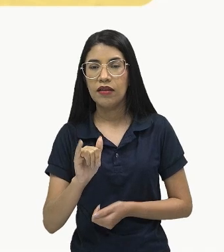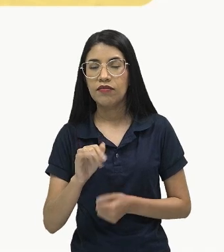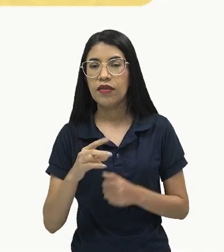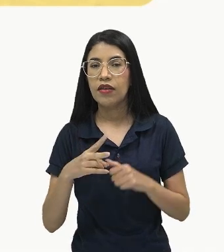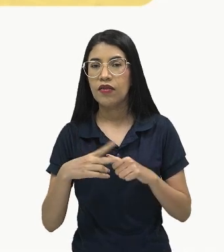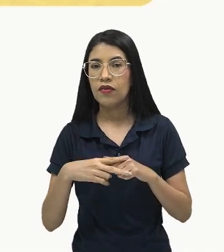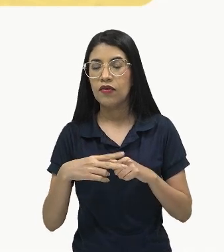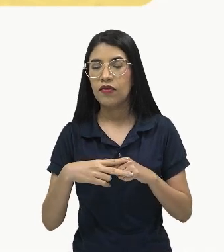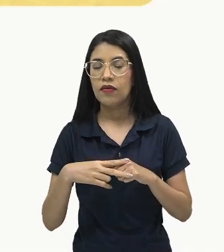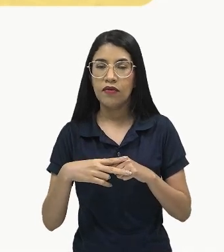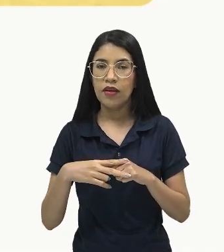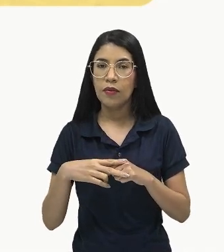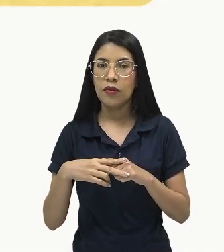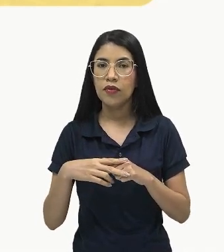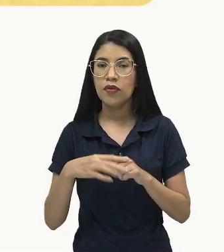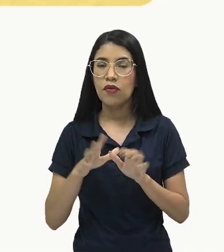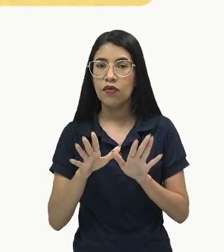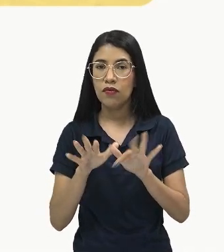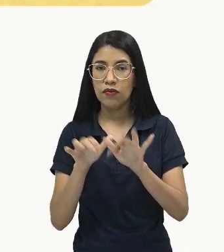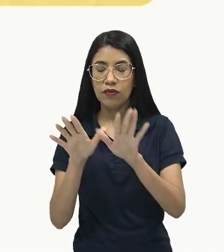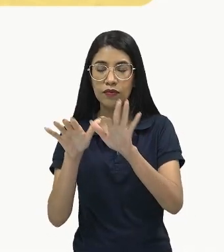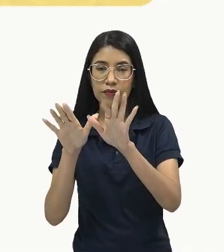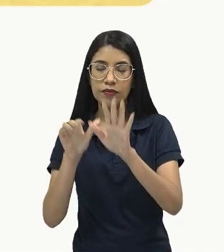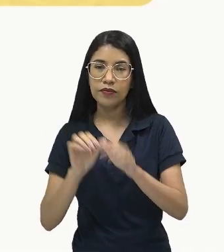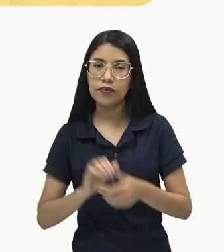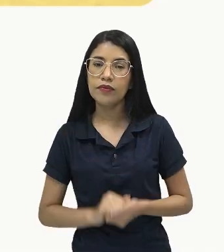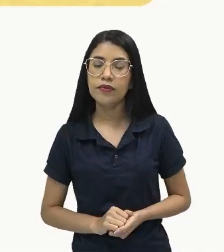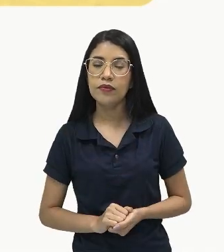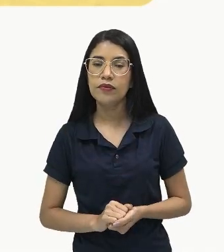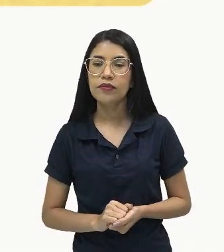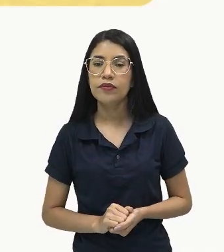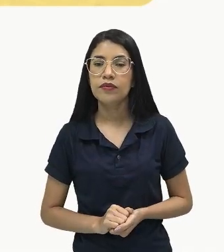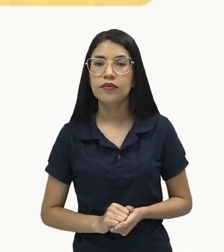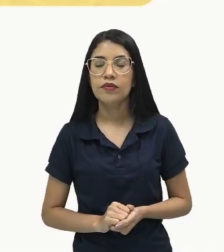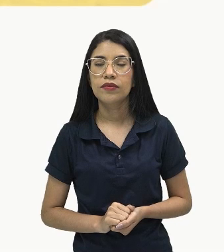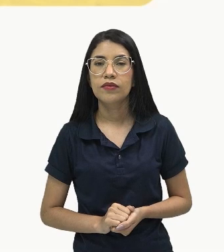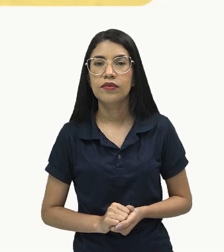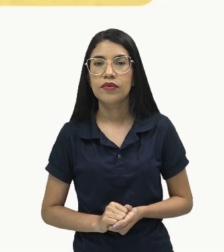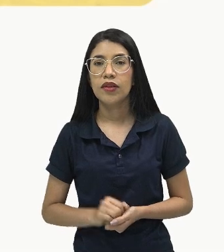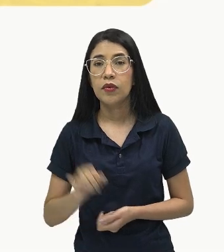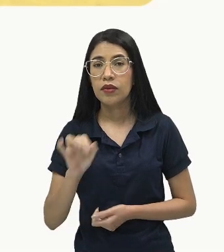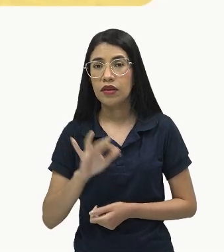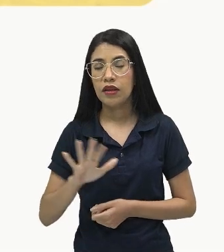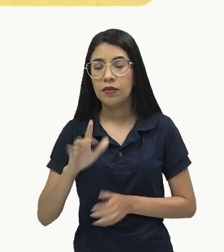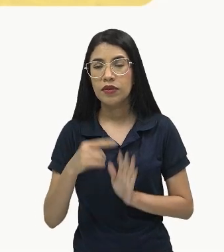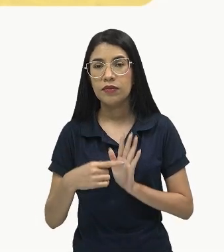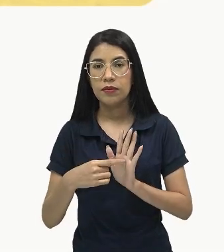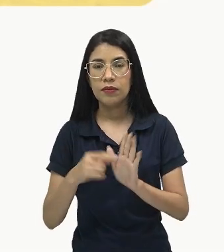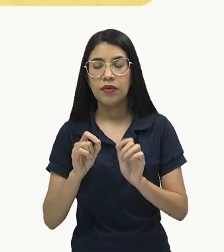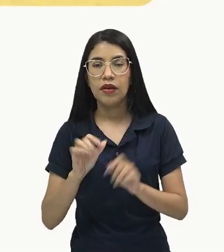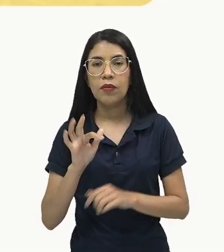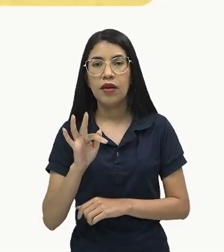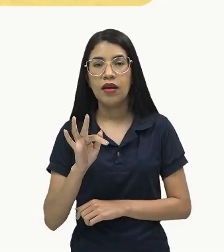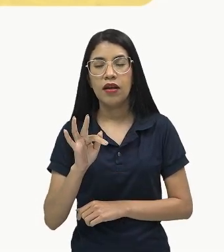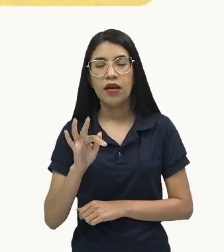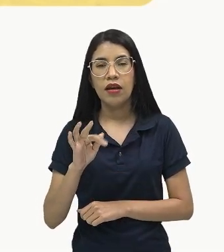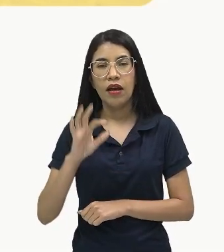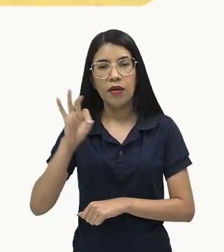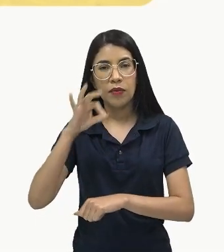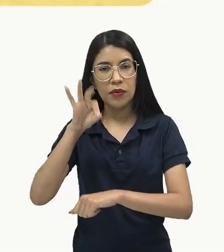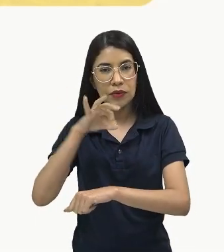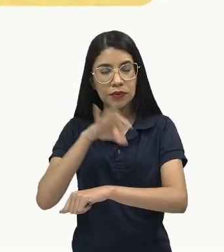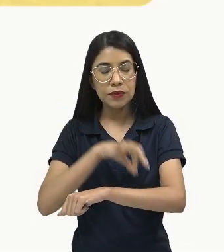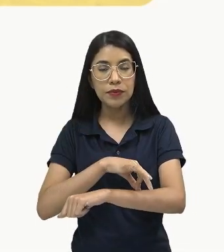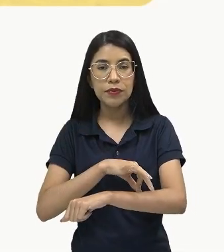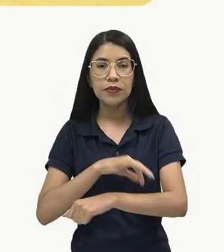ok? Então, eu vou falar aqui deste animalzinho, que é uma fly, uma mosca. O nome dela é